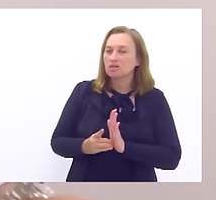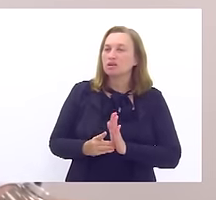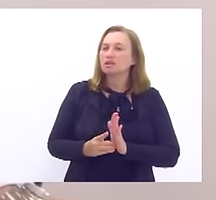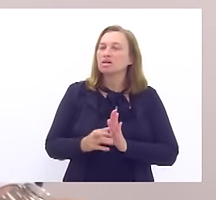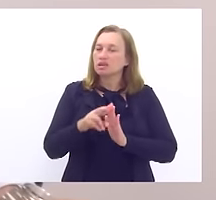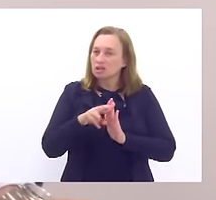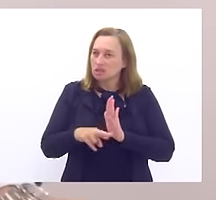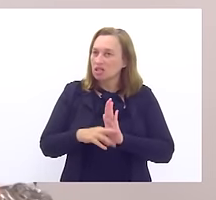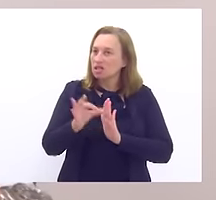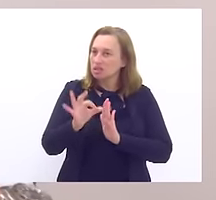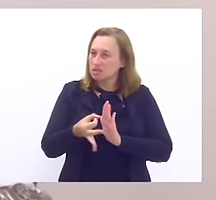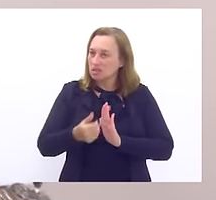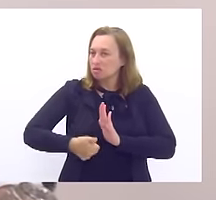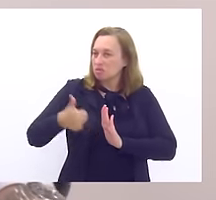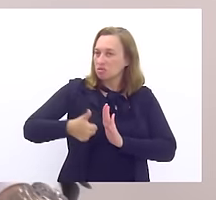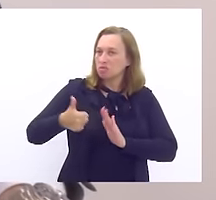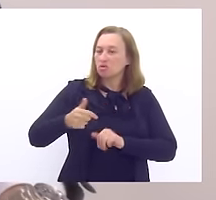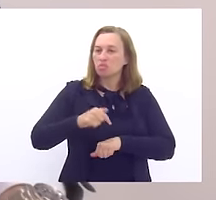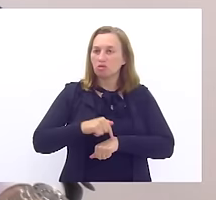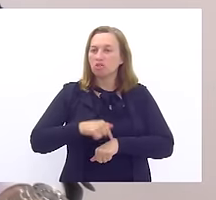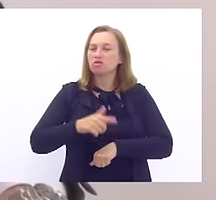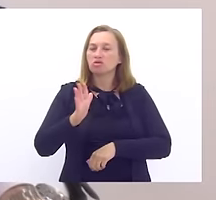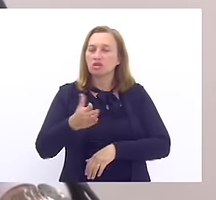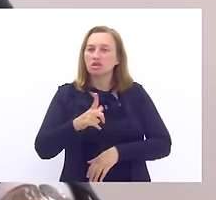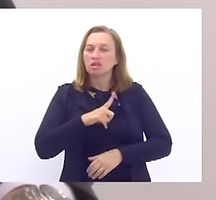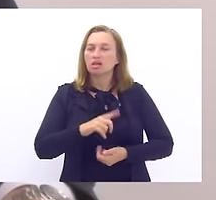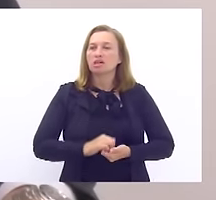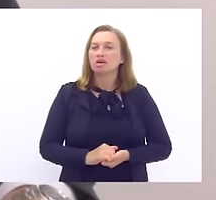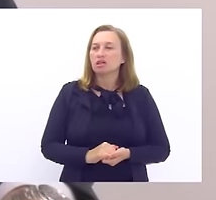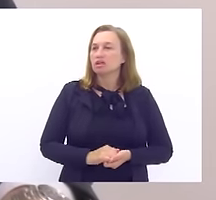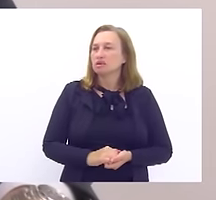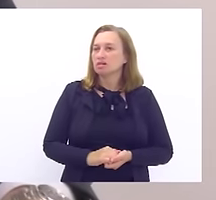exatos dessa primeira minuta que a gente já tem e